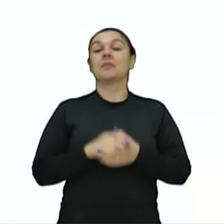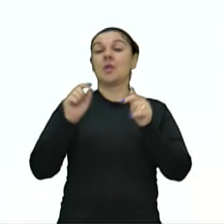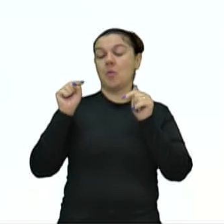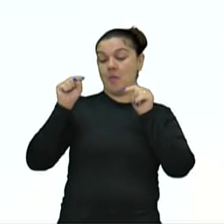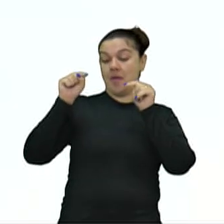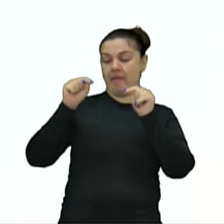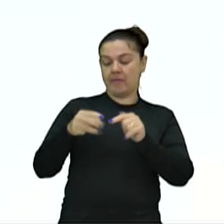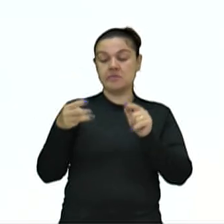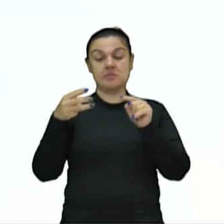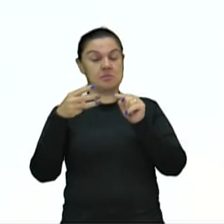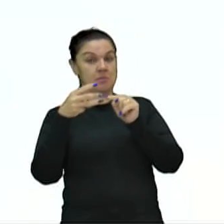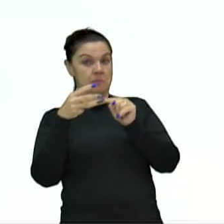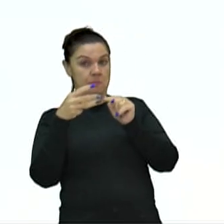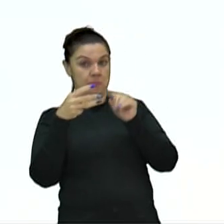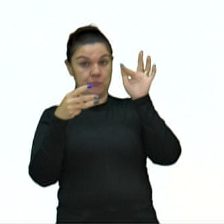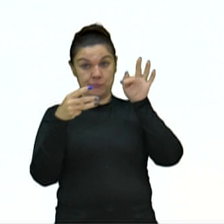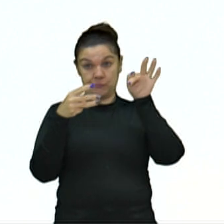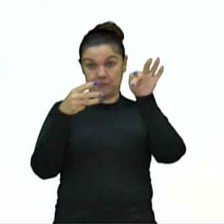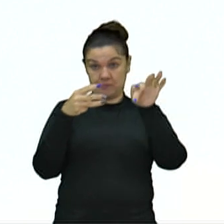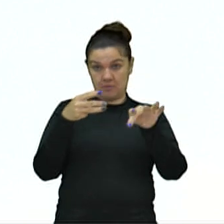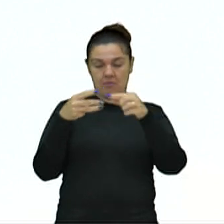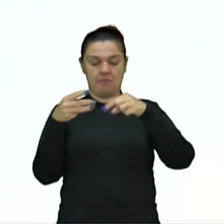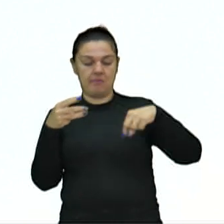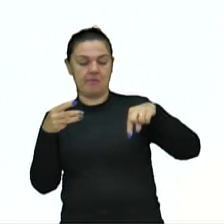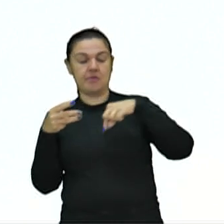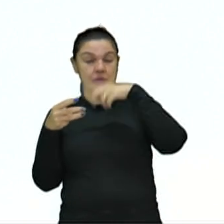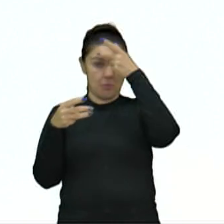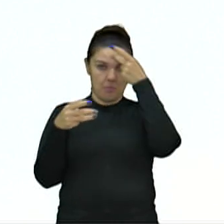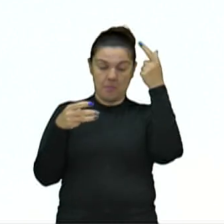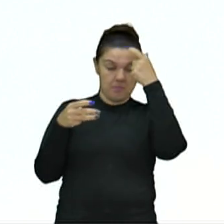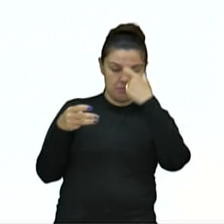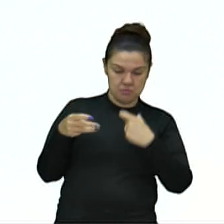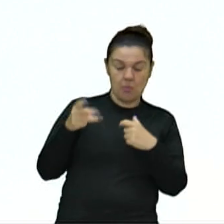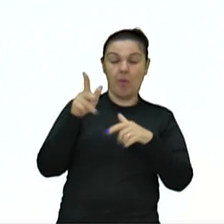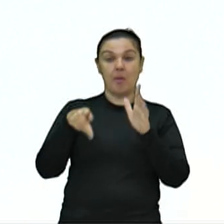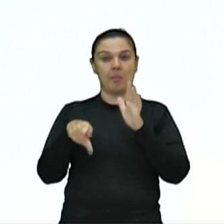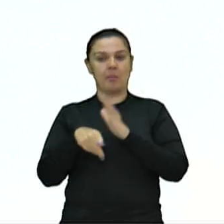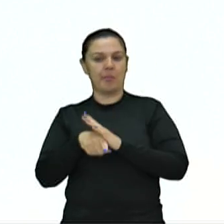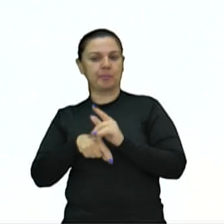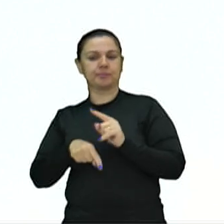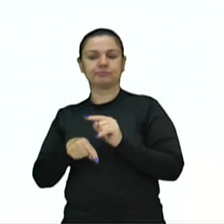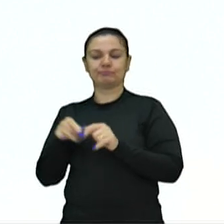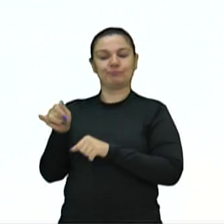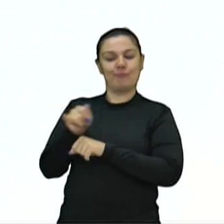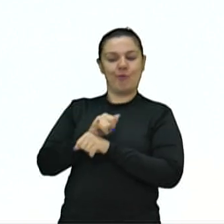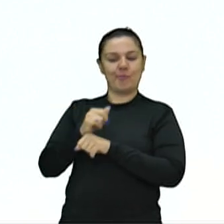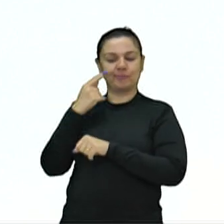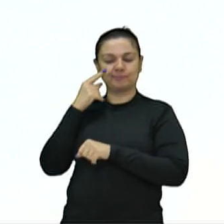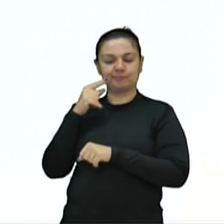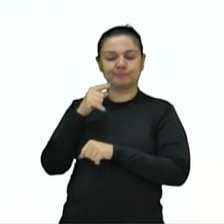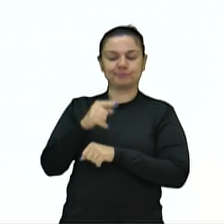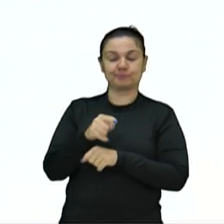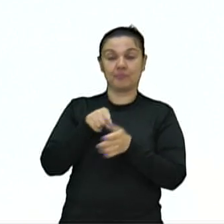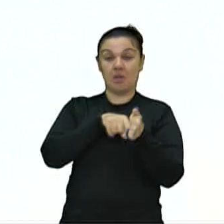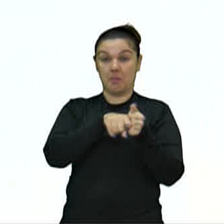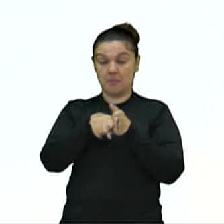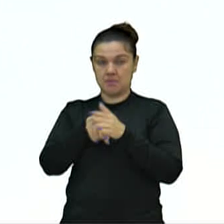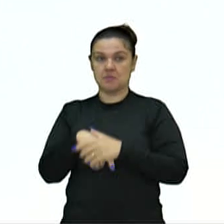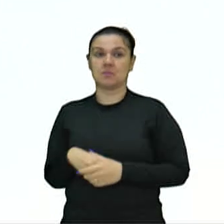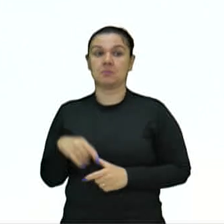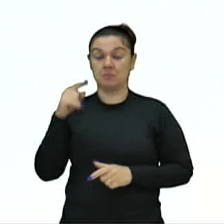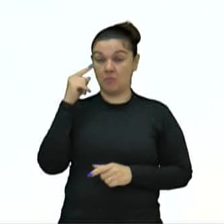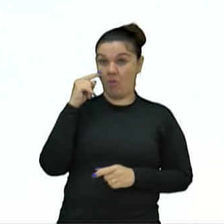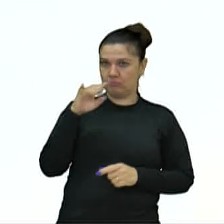nesse último momento, de acordo com Michel Foucault, que o homem se torna objeto da investigação científica. Olha só que frase interessante